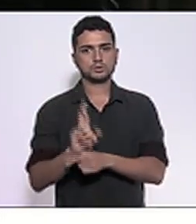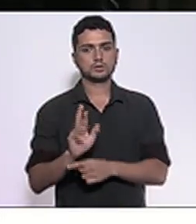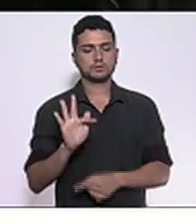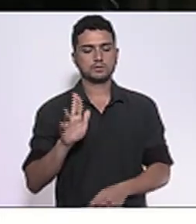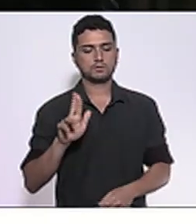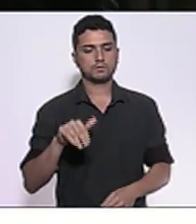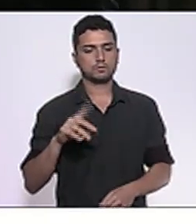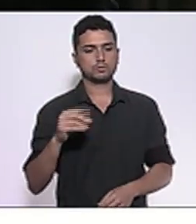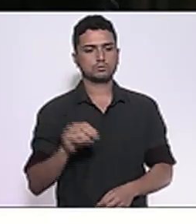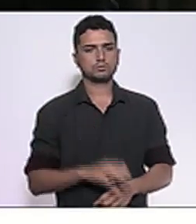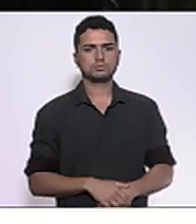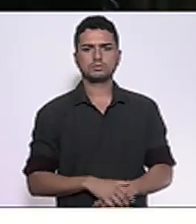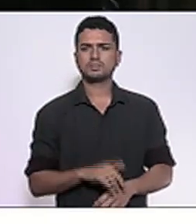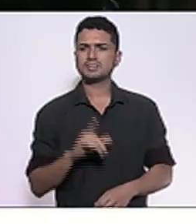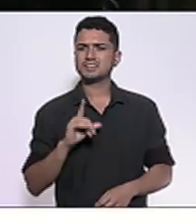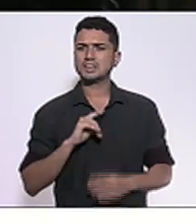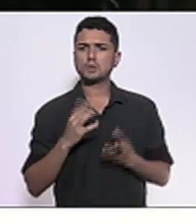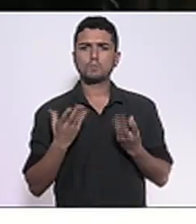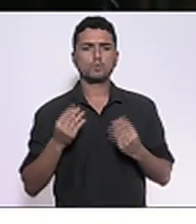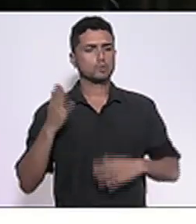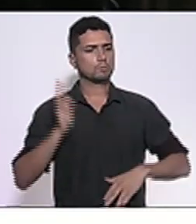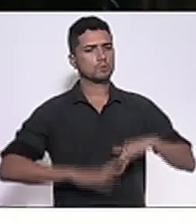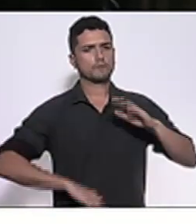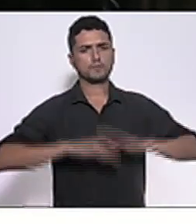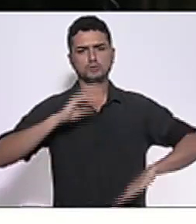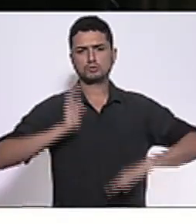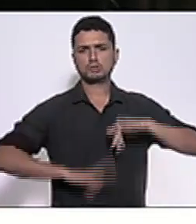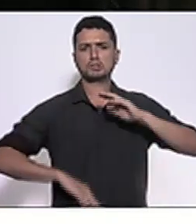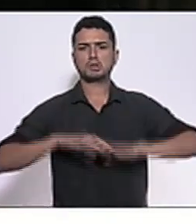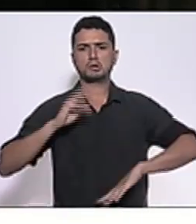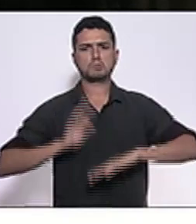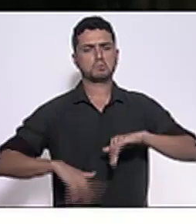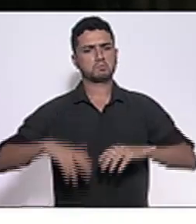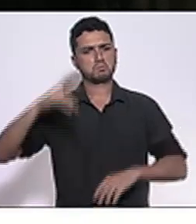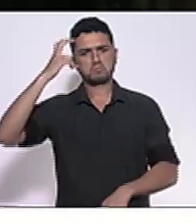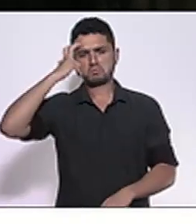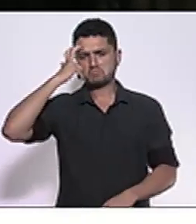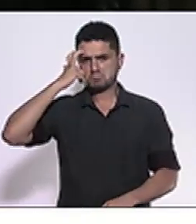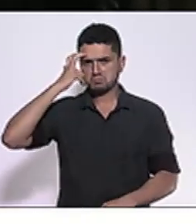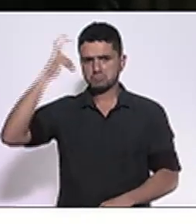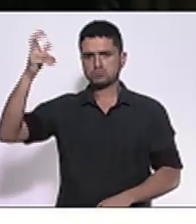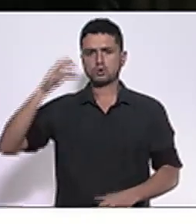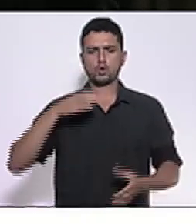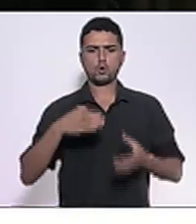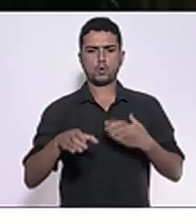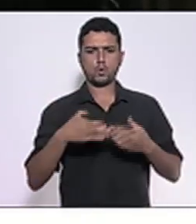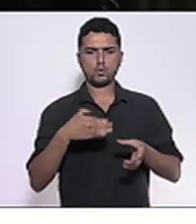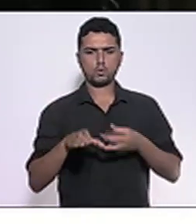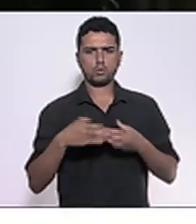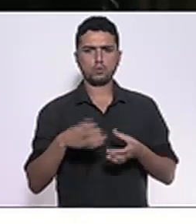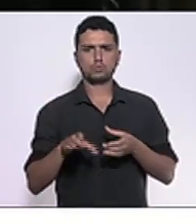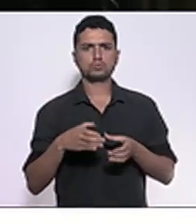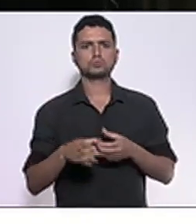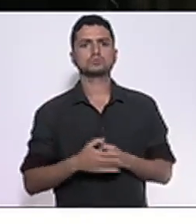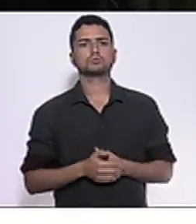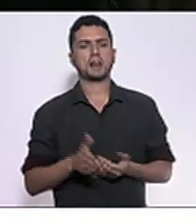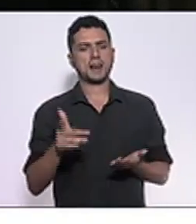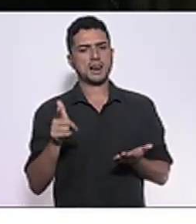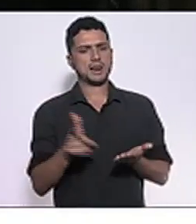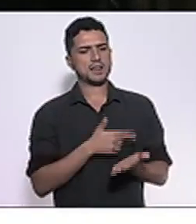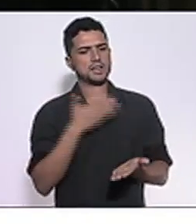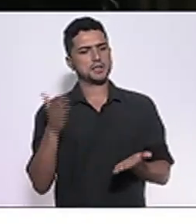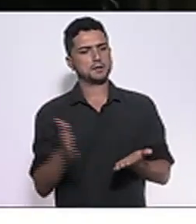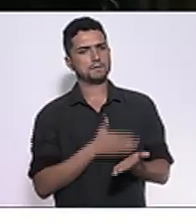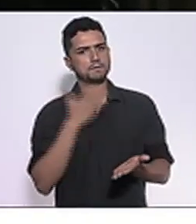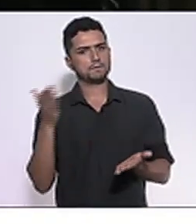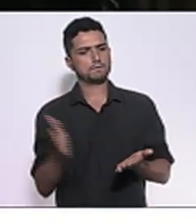Se com um exército desse de grandes juristas, todos concursados, com livros publicados, e estou